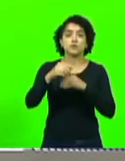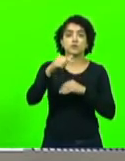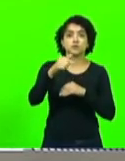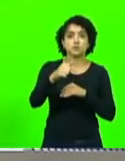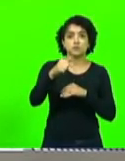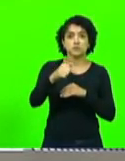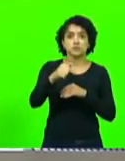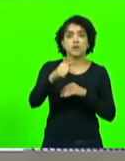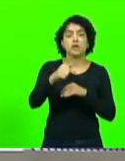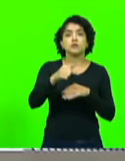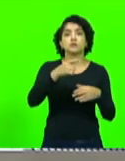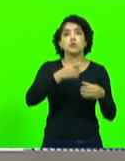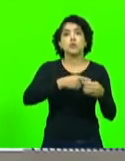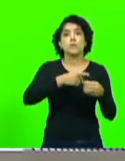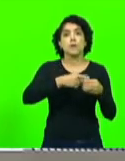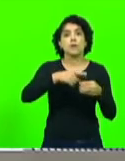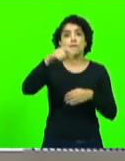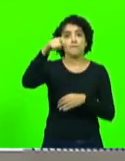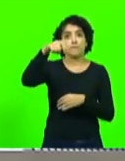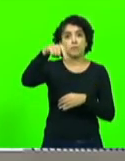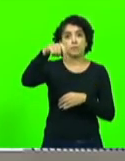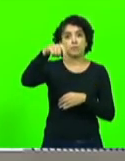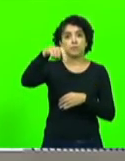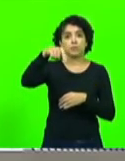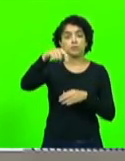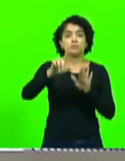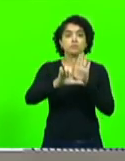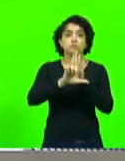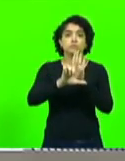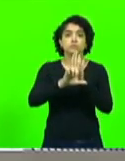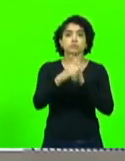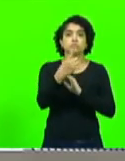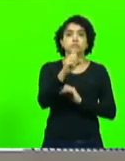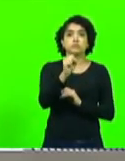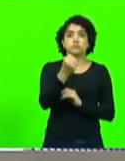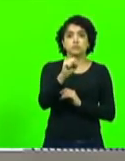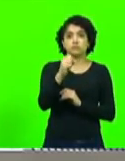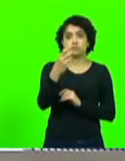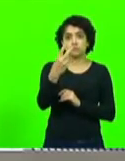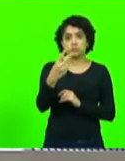ao município de Sombrio, da Lei